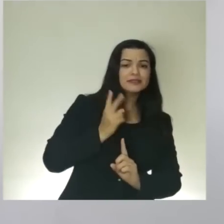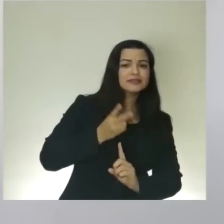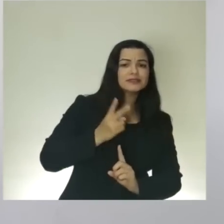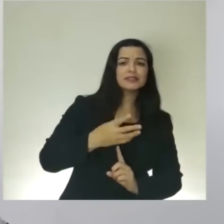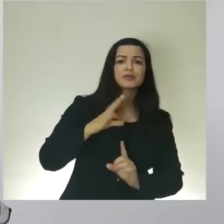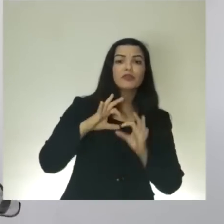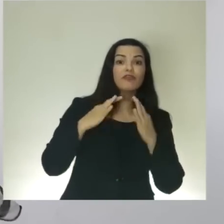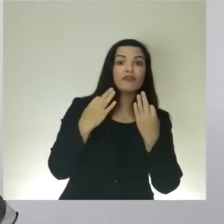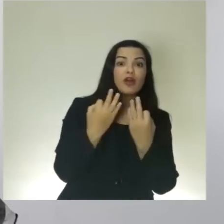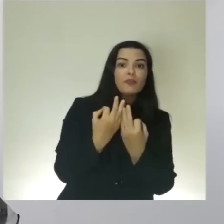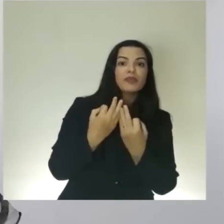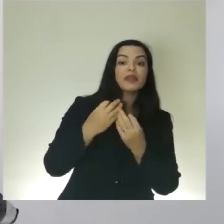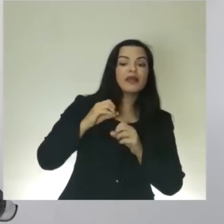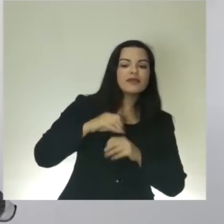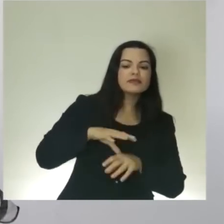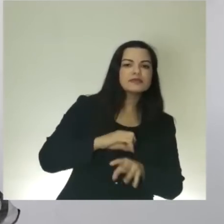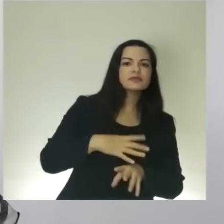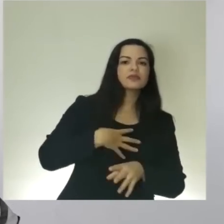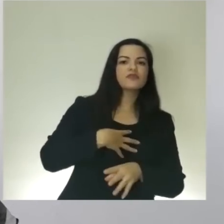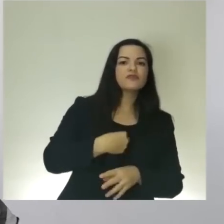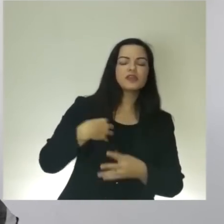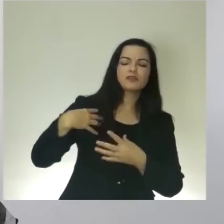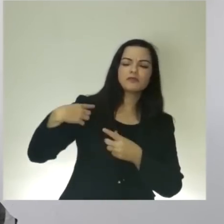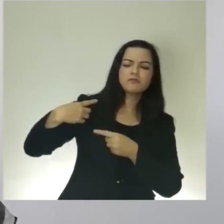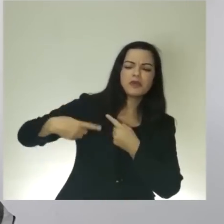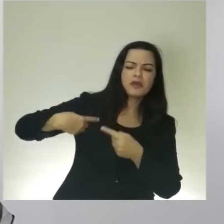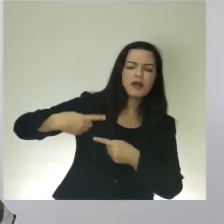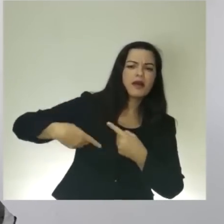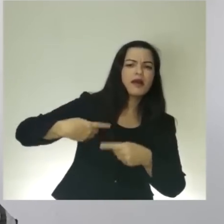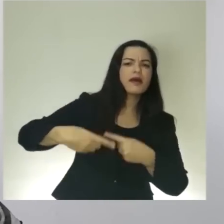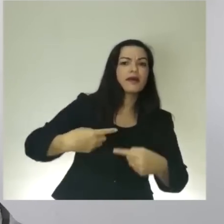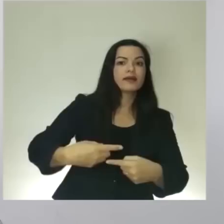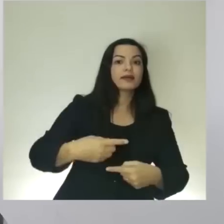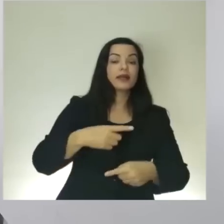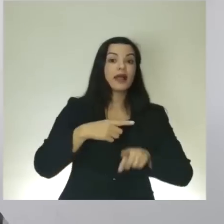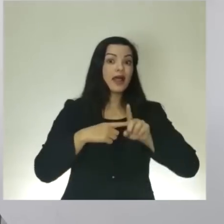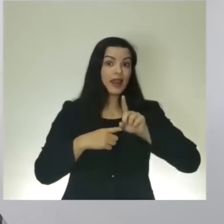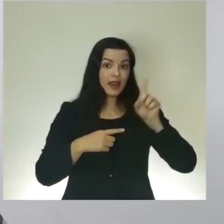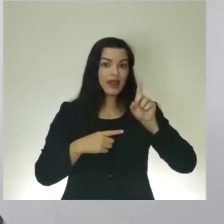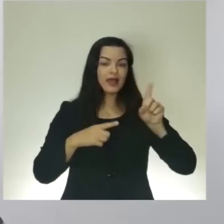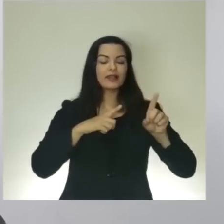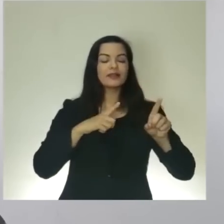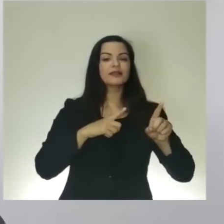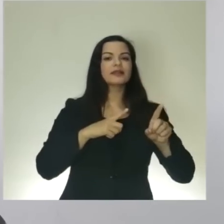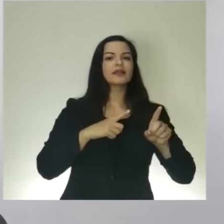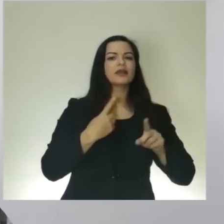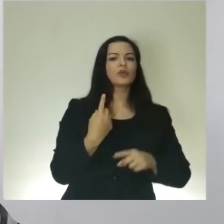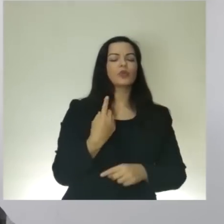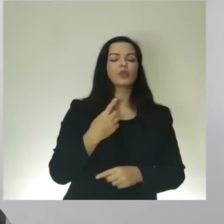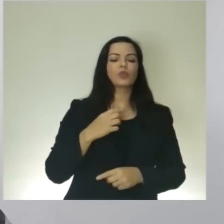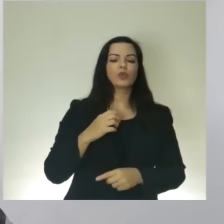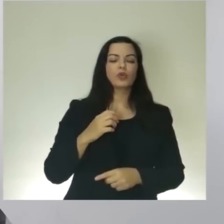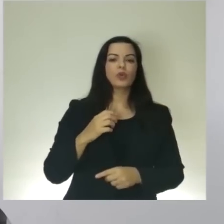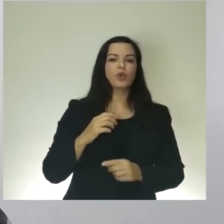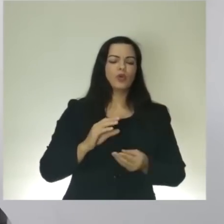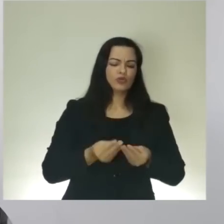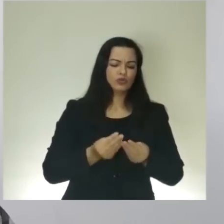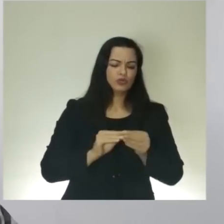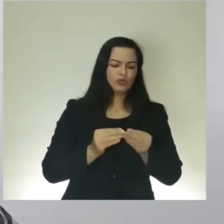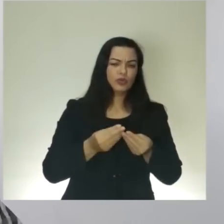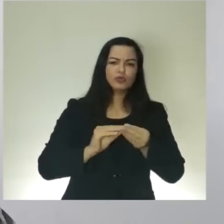geração. Tem um origami lá muito famoso, chamado Chisuru. Você